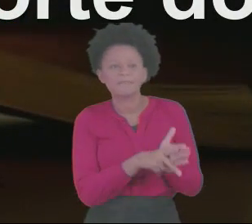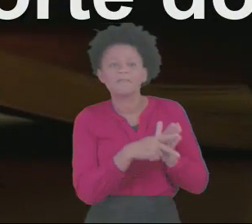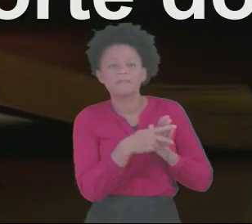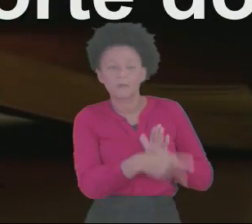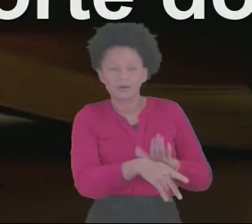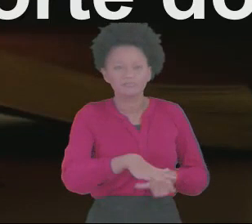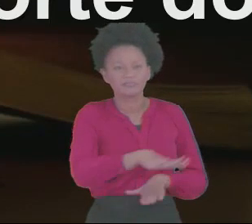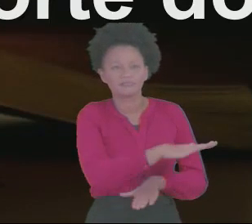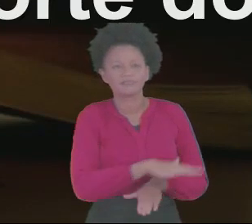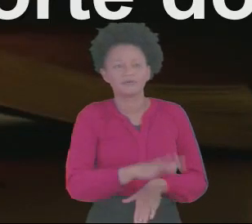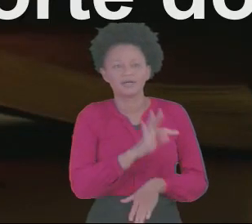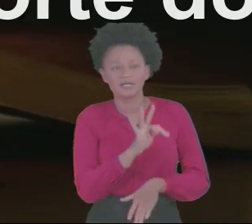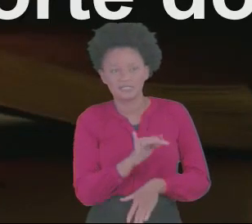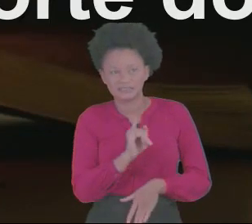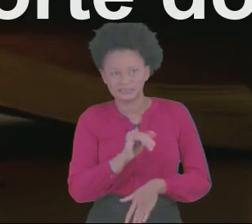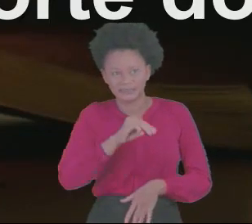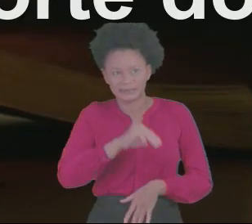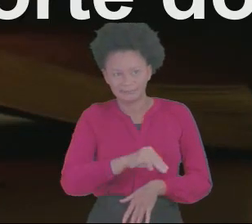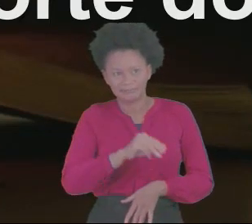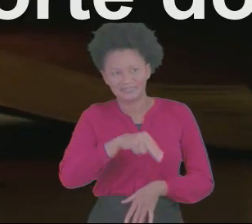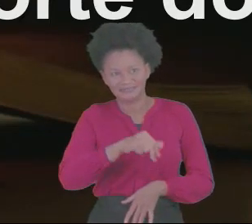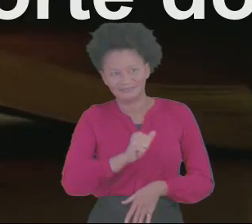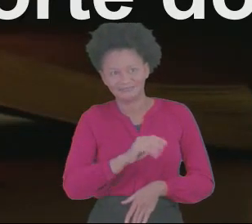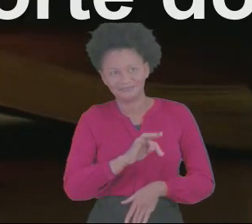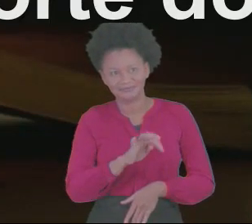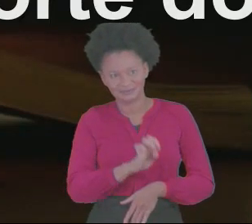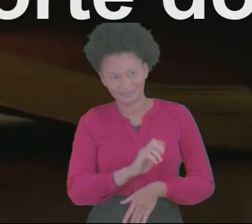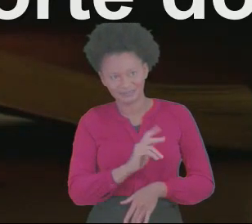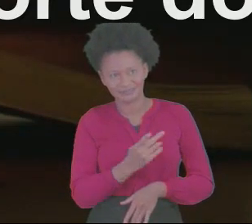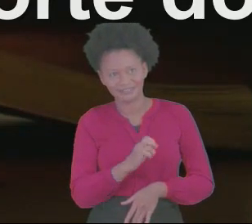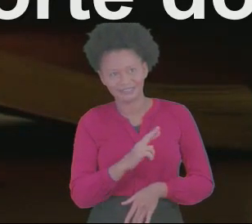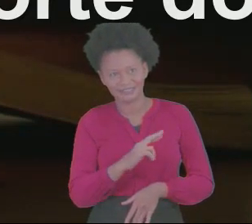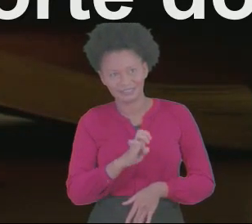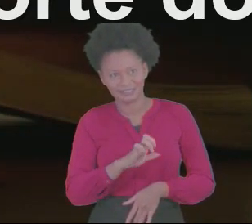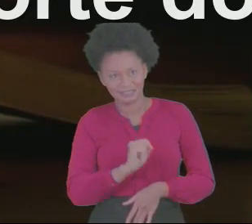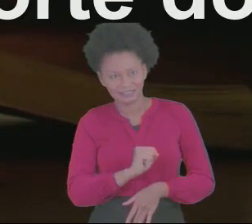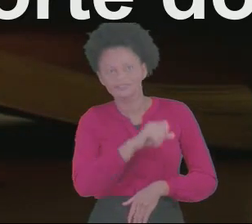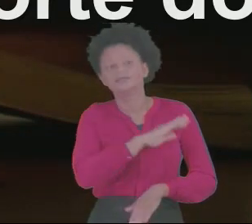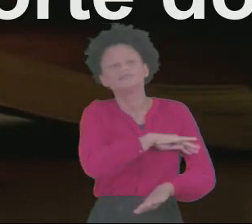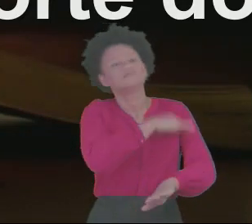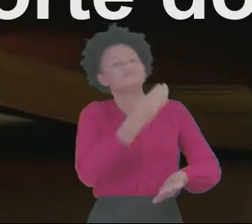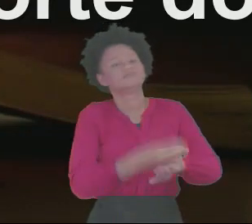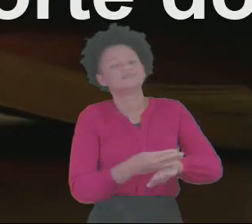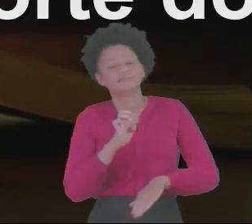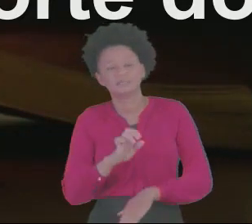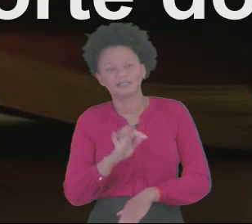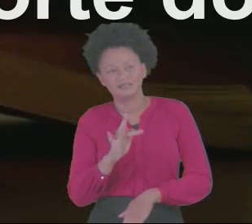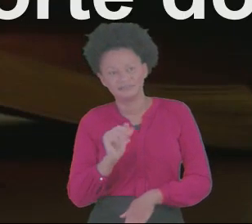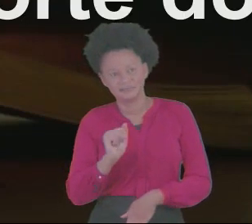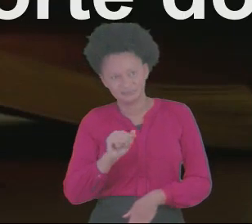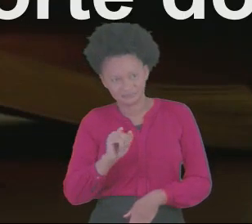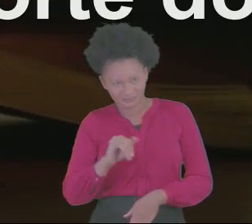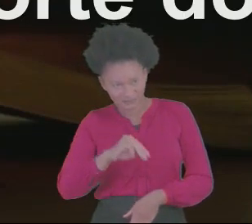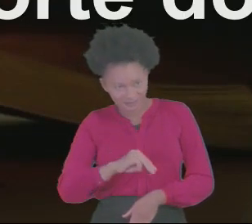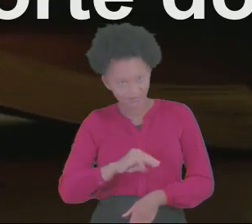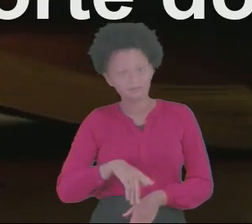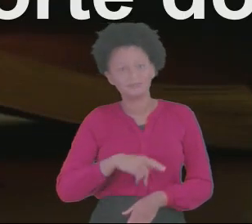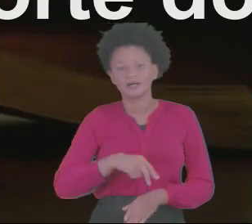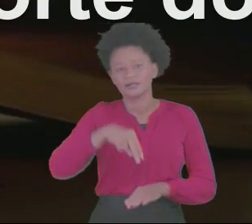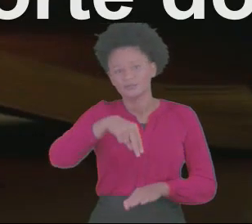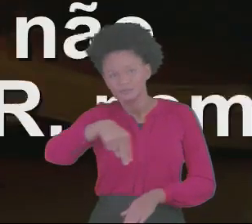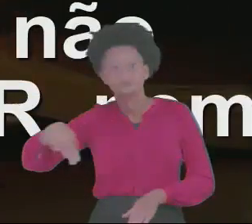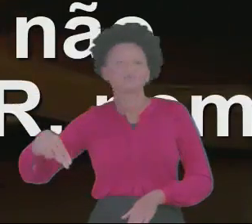herança incriminar terrestres no monte de Efraim para o norte do Monte gás